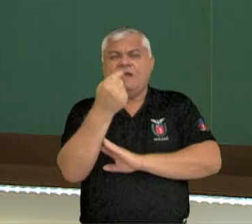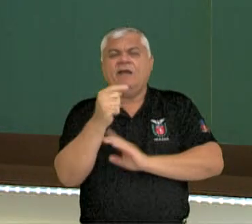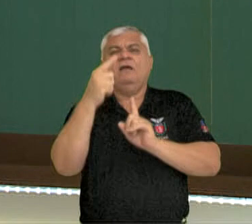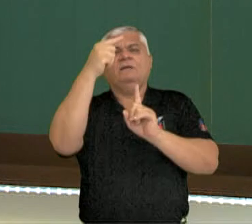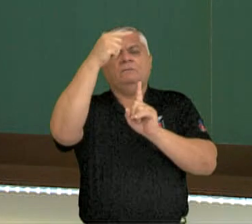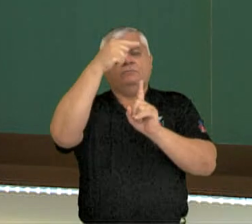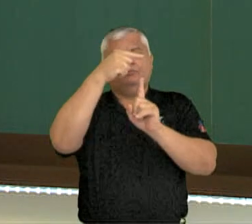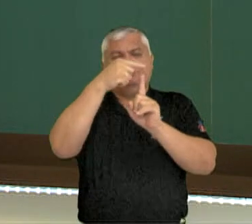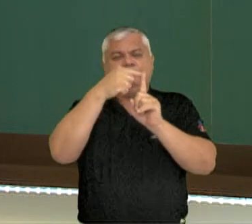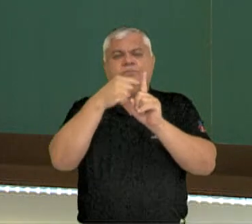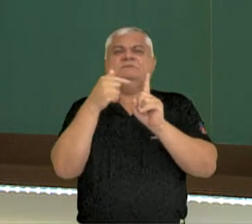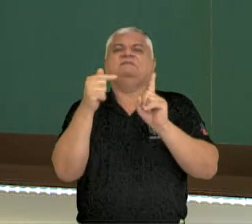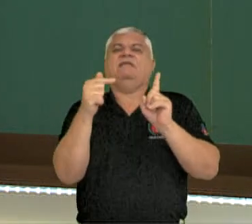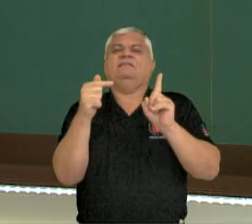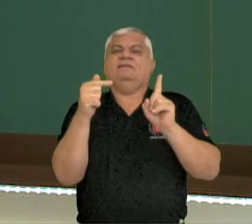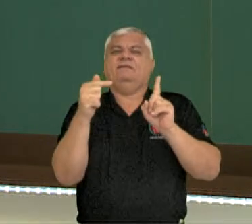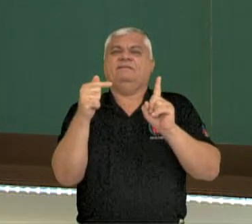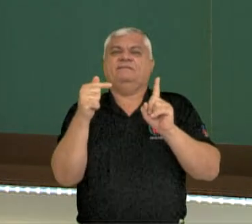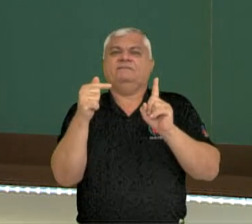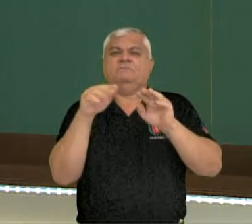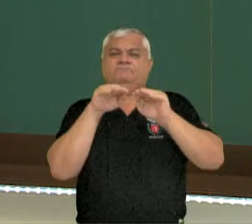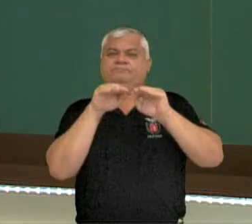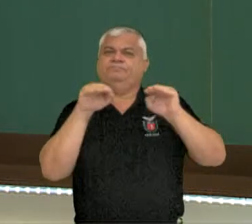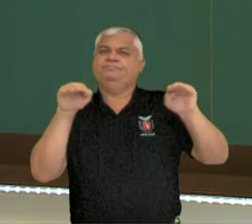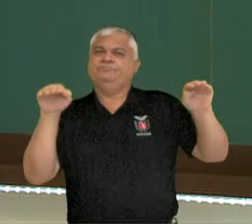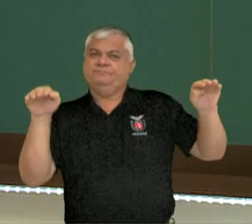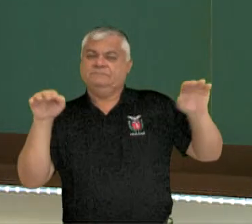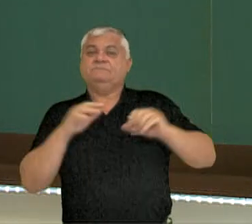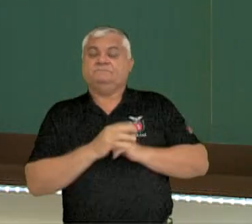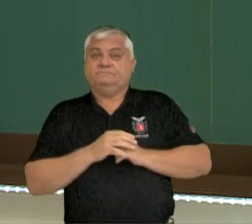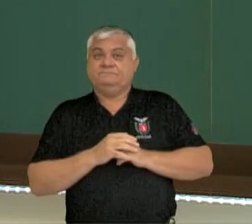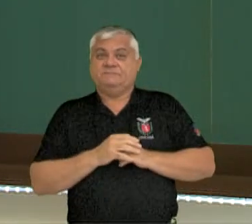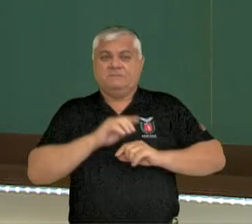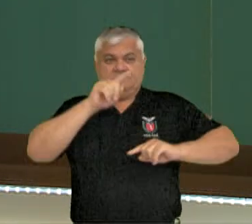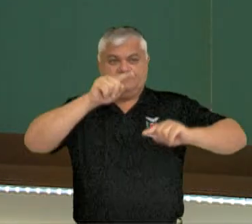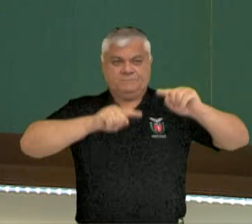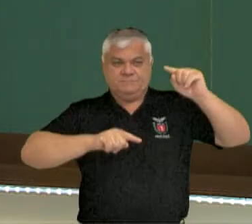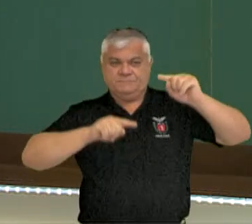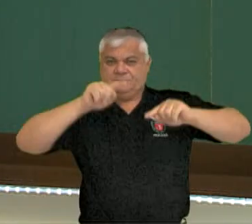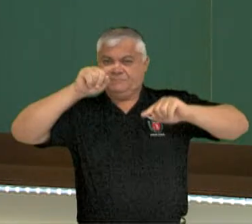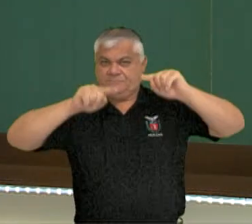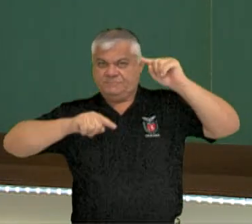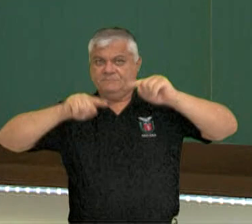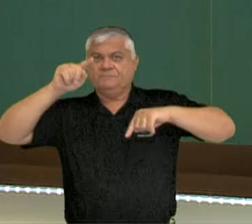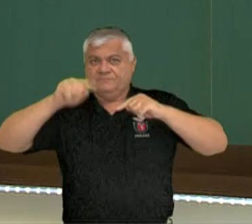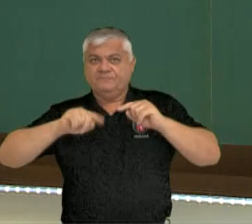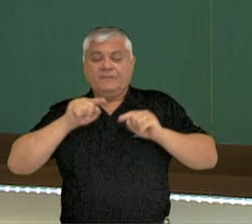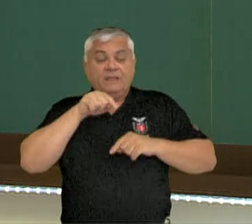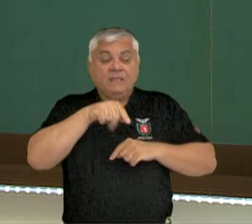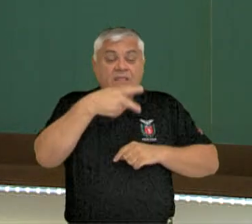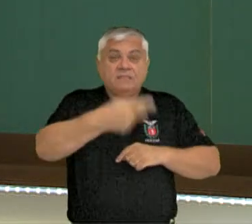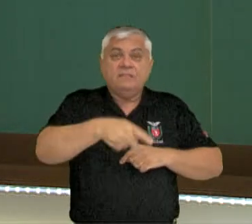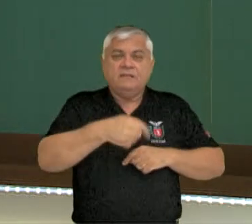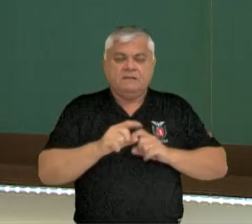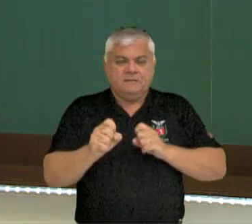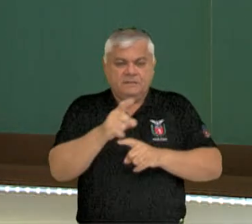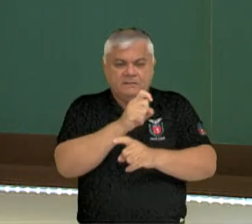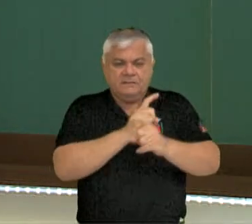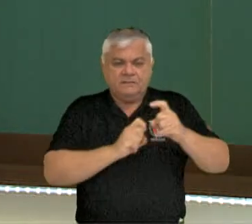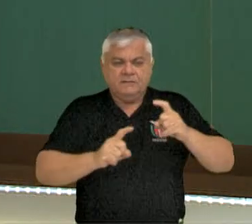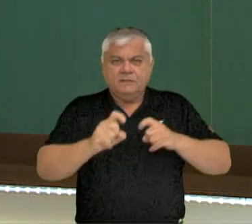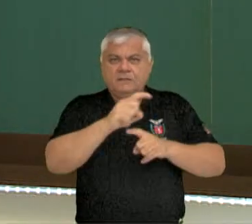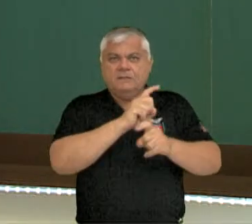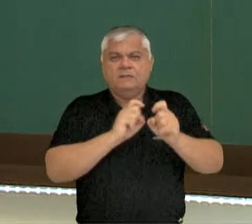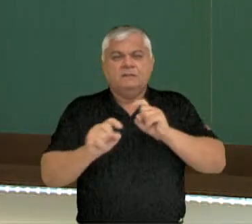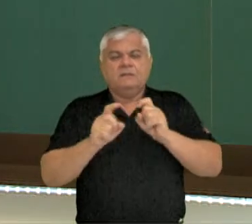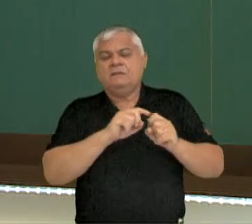pH neutro, o 7. Essa instabilidade de pH faz com que esses organismos patogênicos não consigam